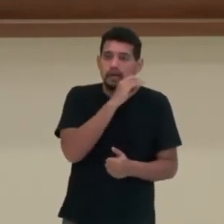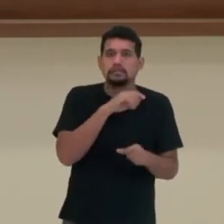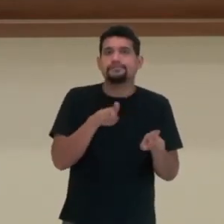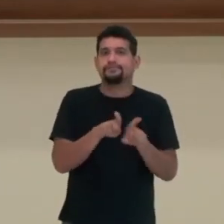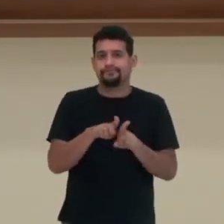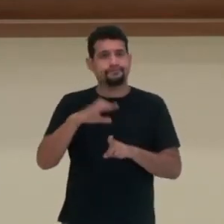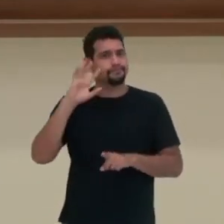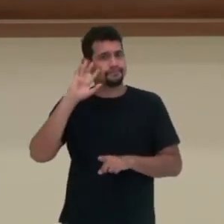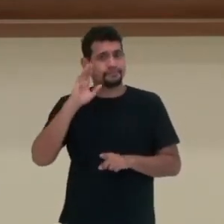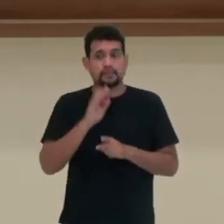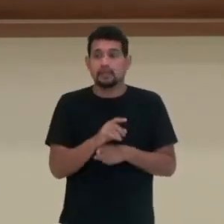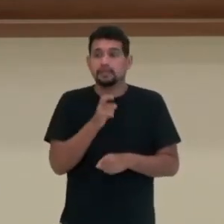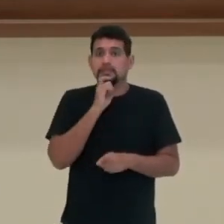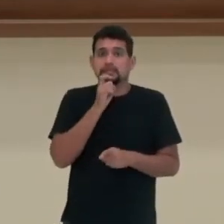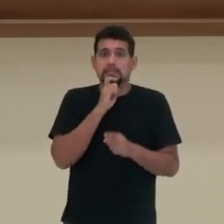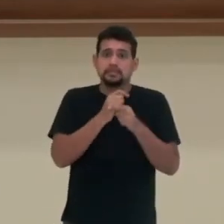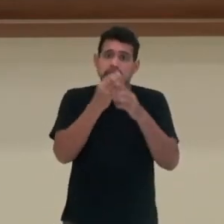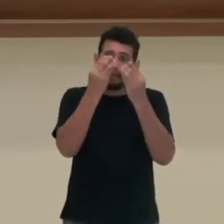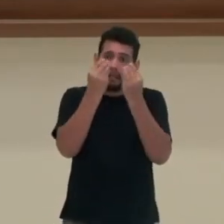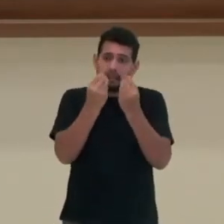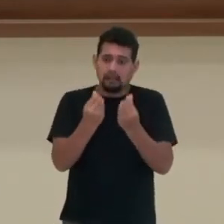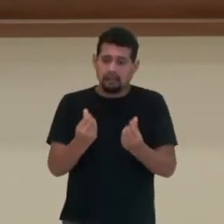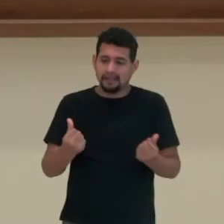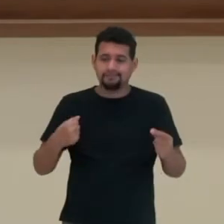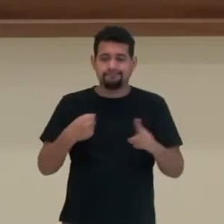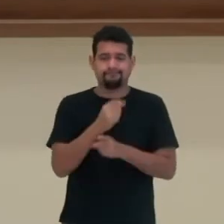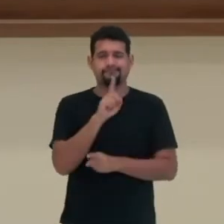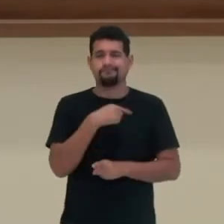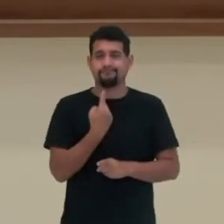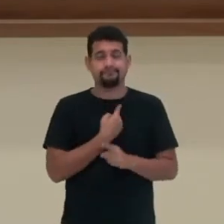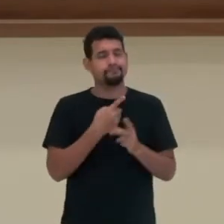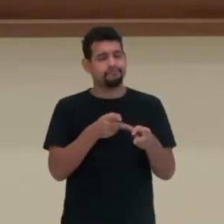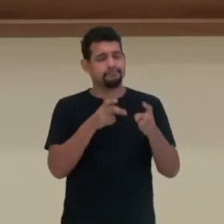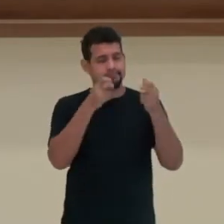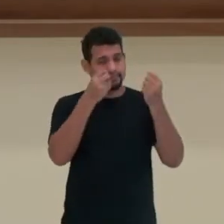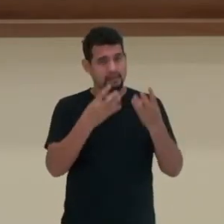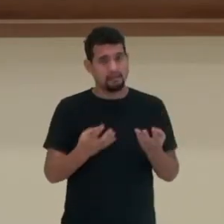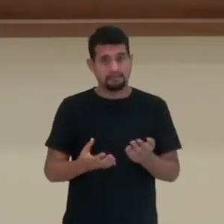derretimento das geleiras, são os impactos aos quais nós nos referimos.